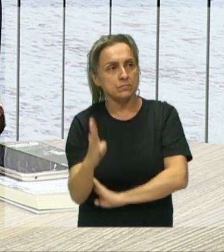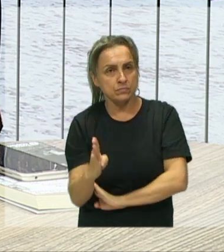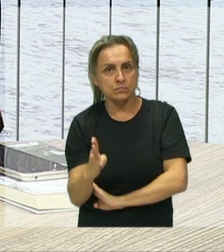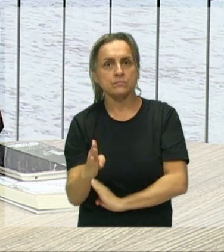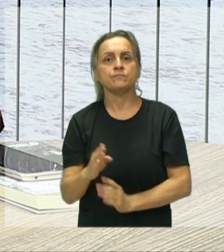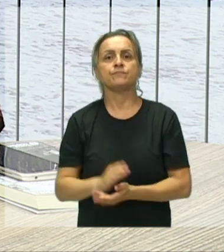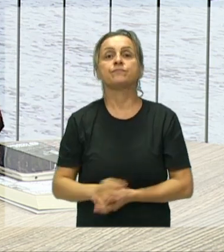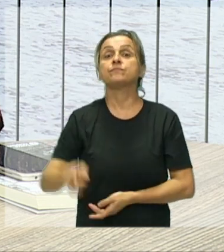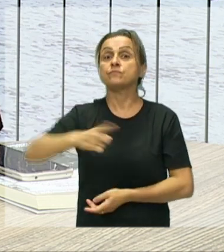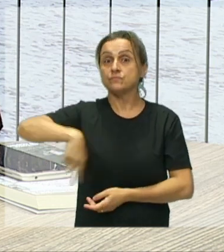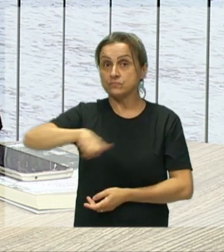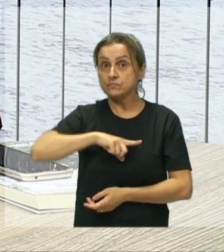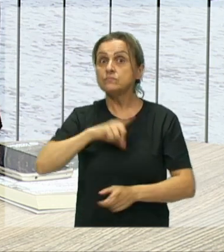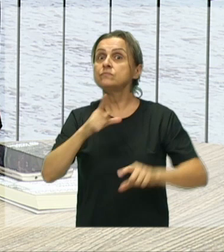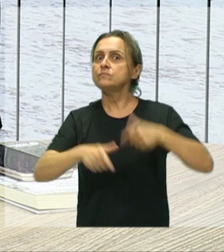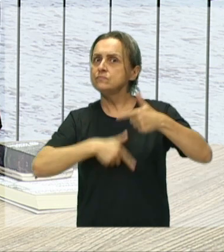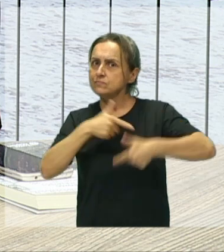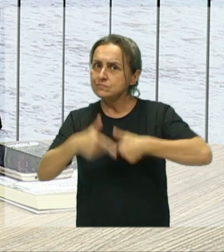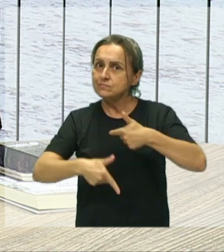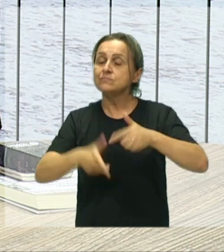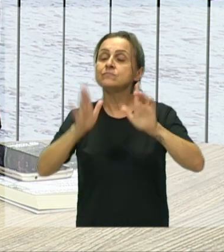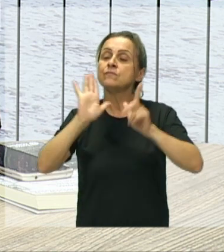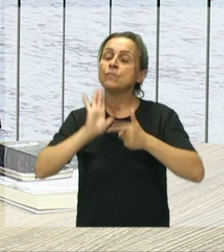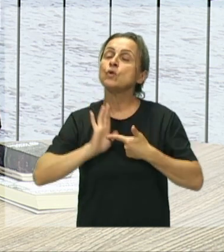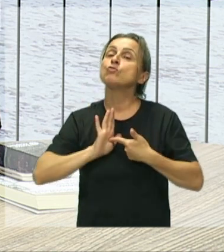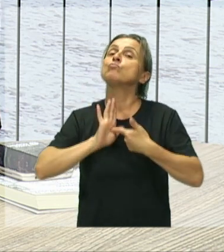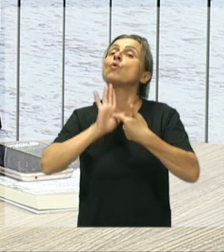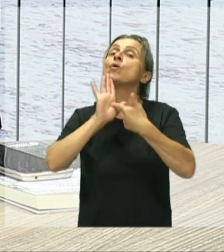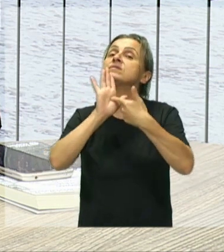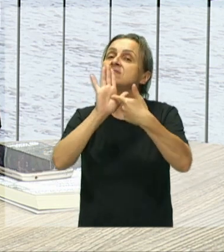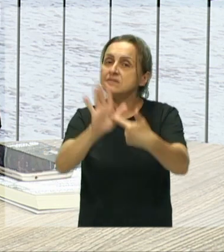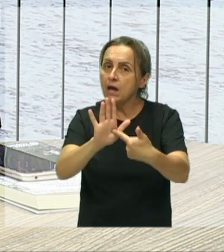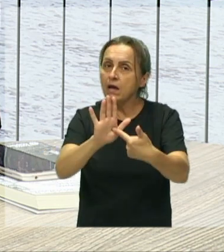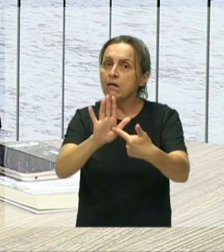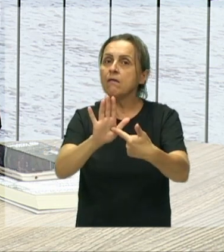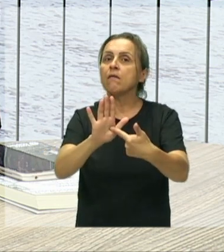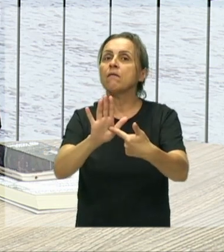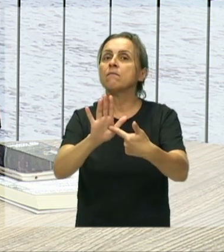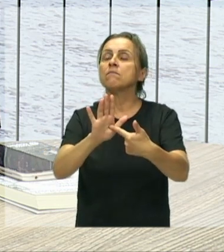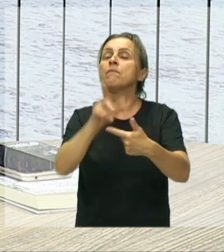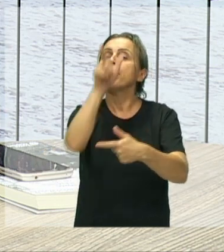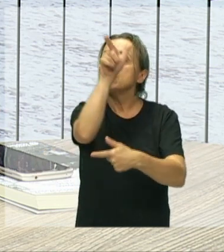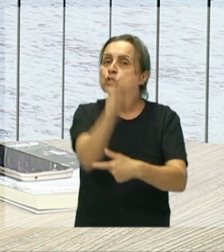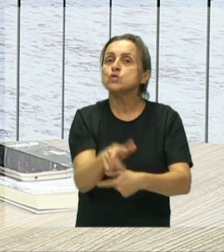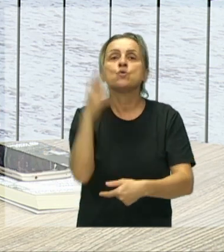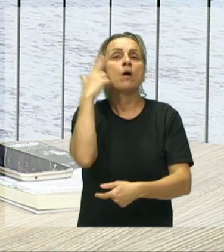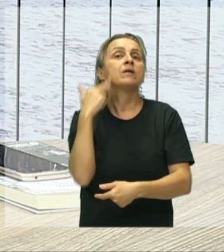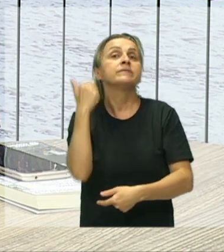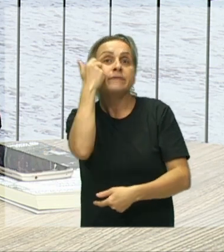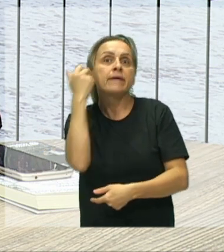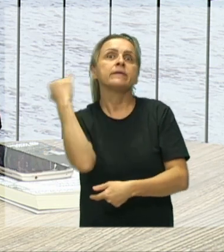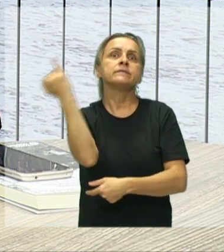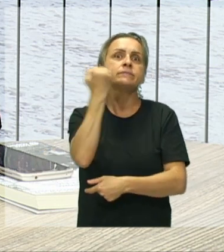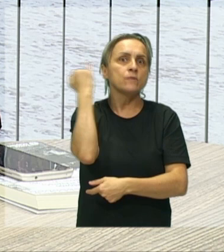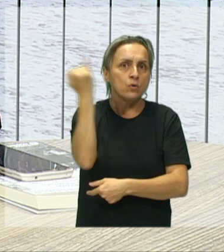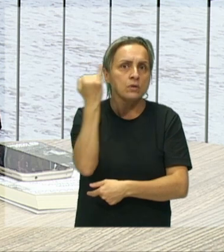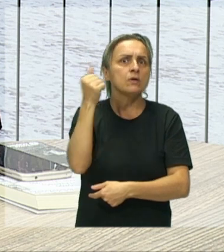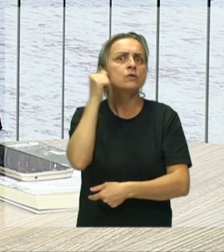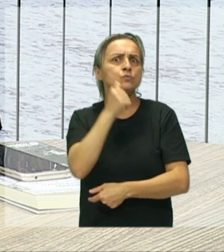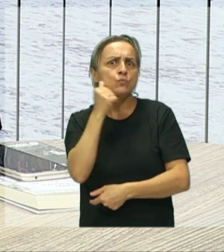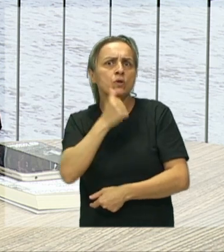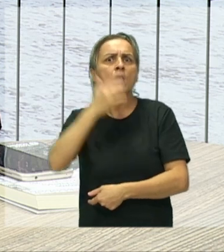esse trabalho de dar visibilidade a sujeitos, homens, mulheres,